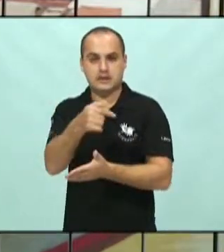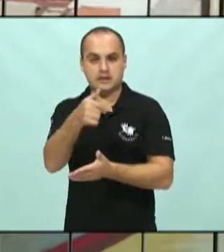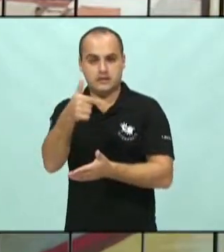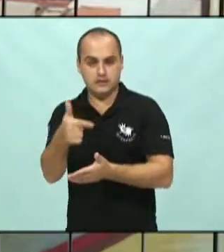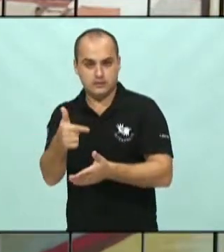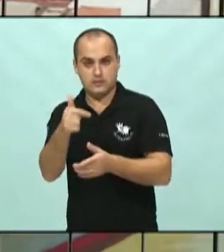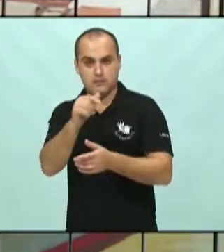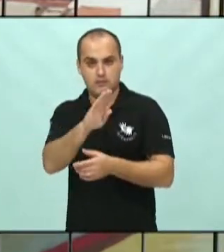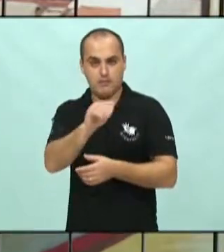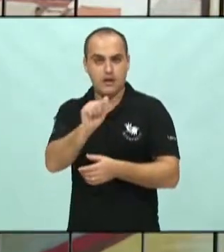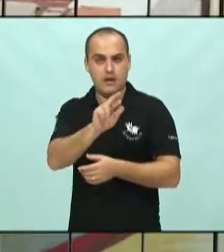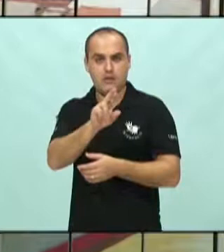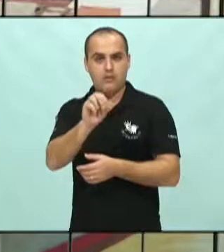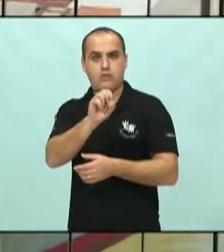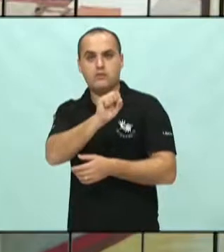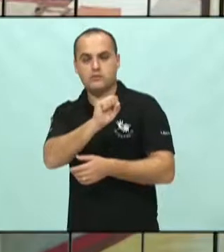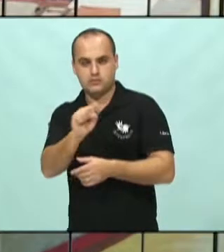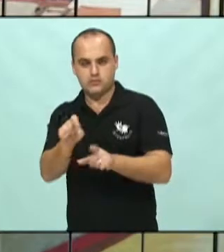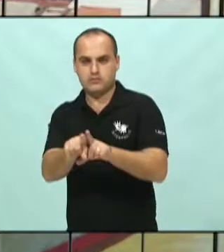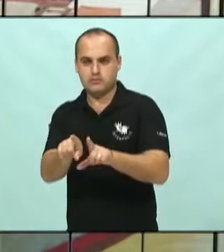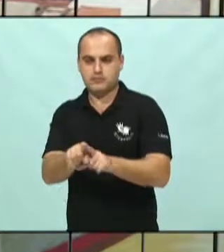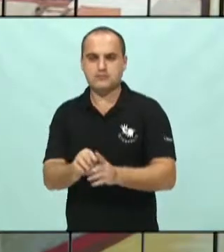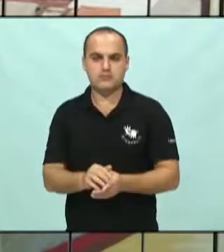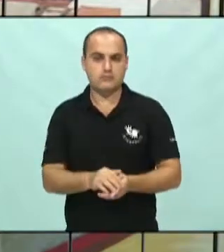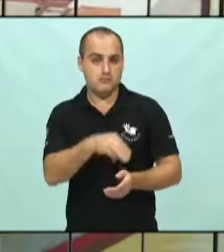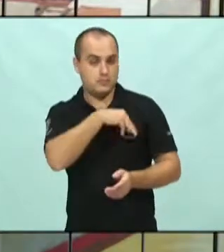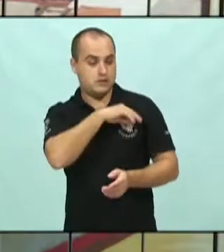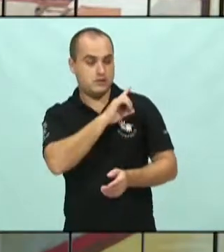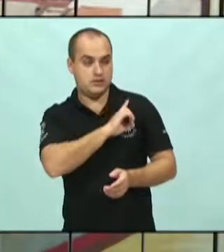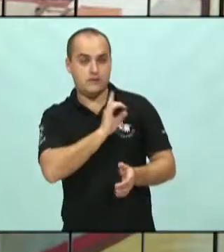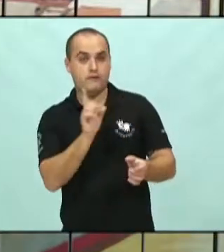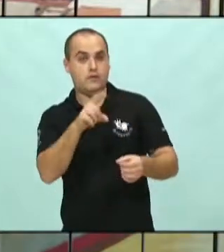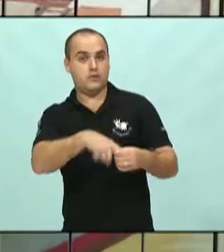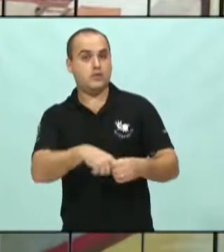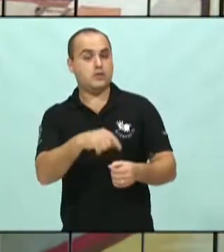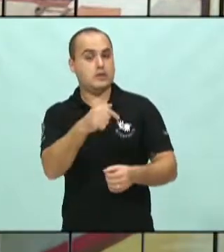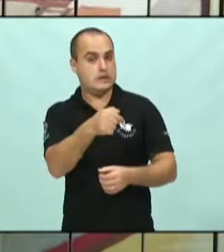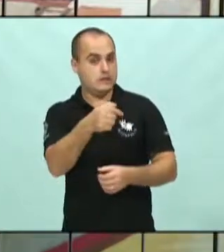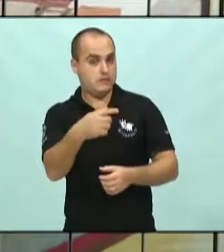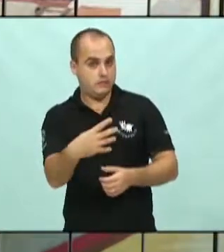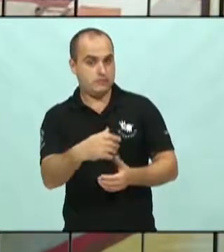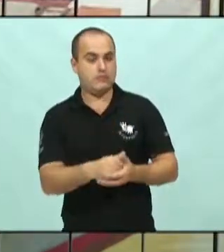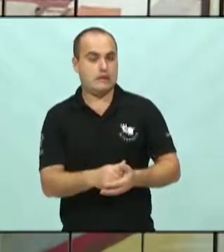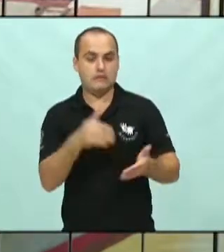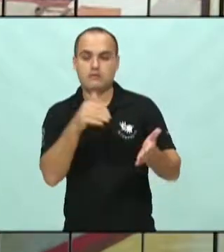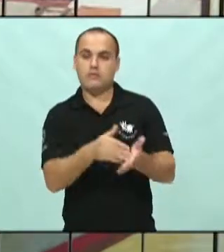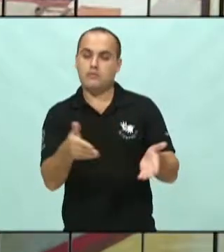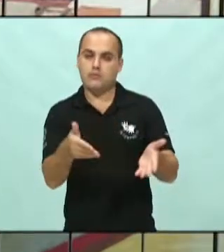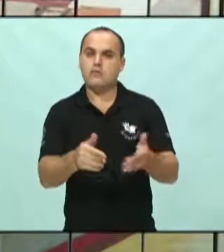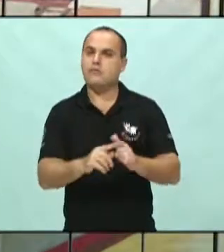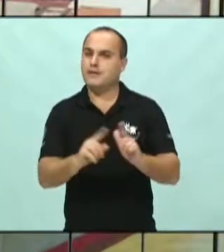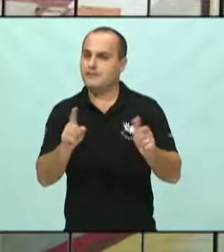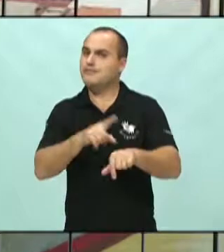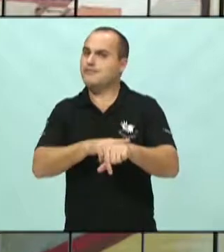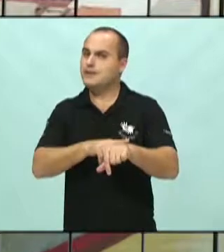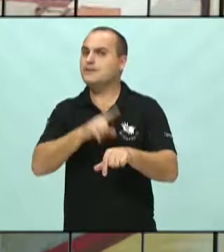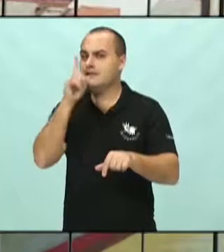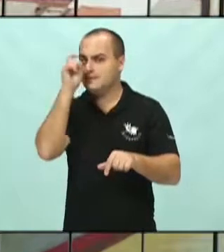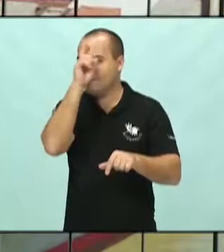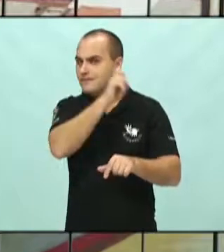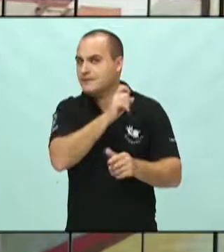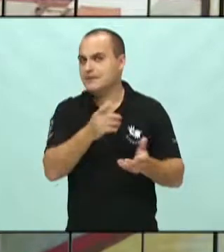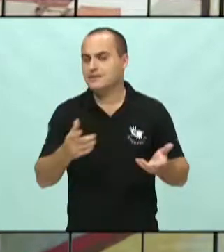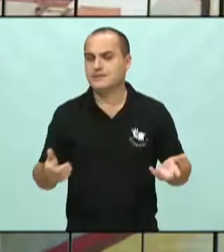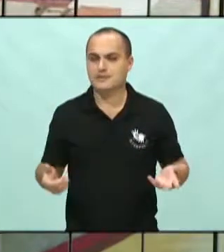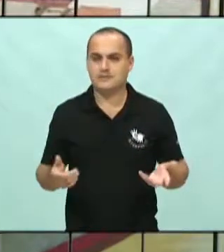isso. Só que o Marcílio voltou em 74, né? Até hoje. Mas foi um período difícil, né?